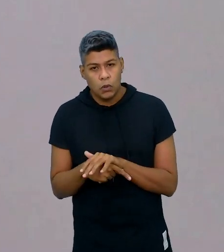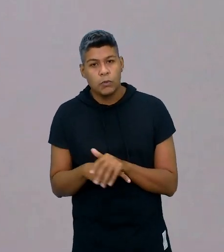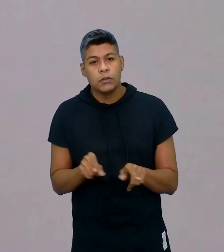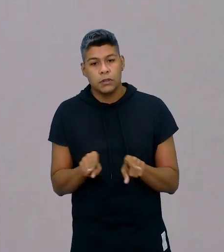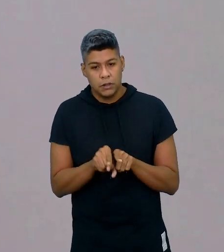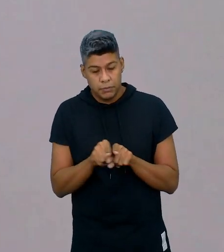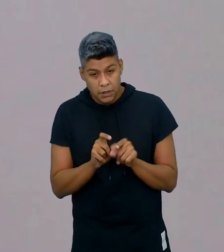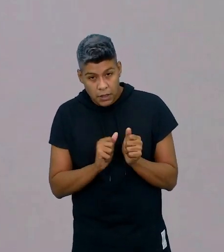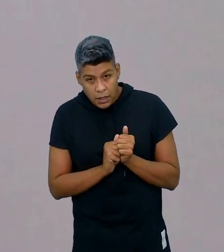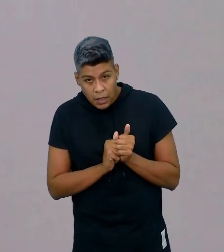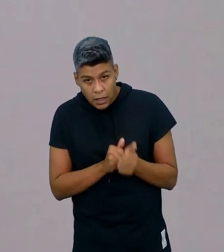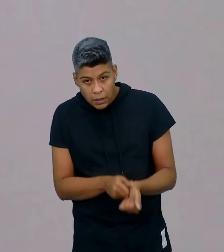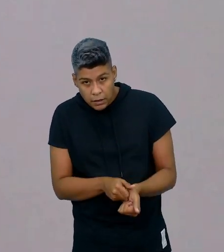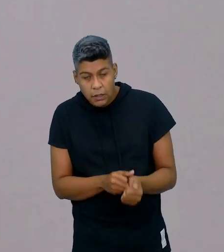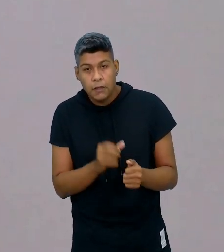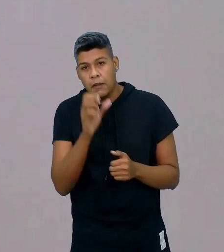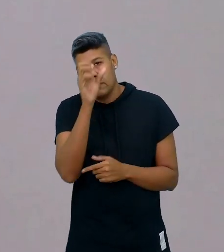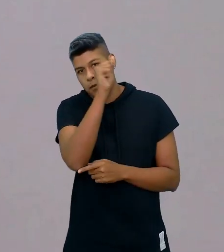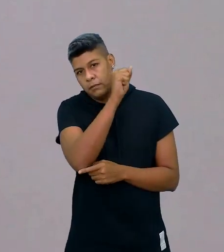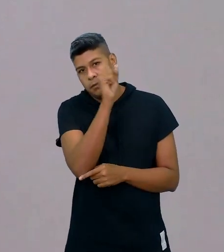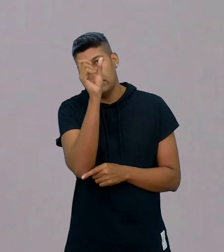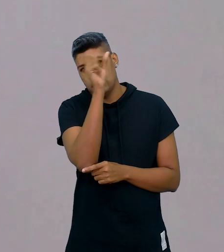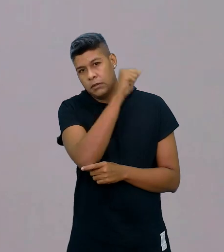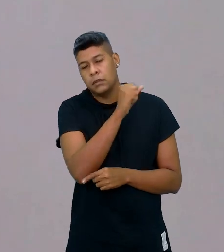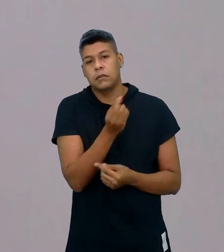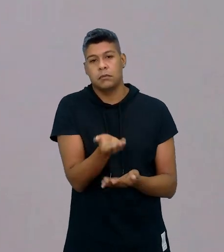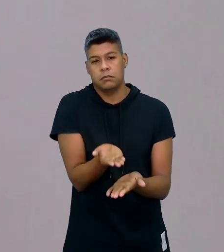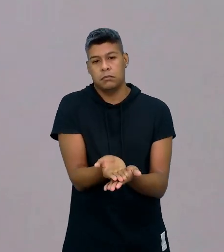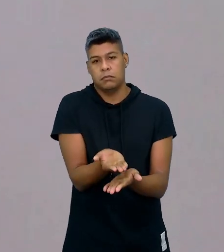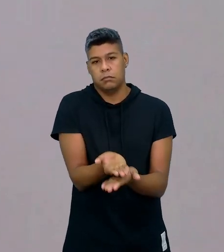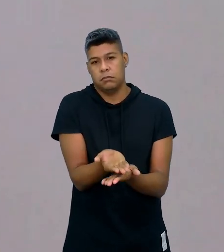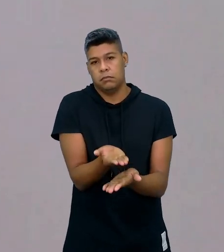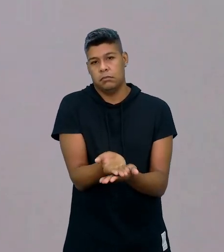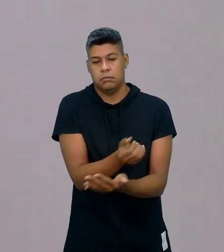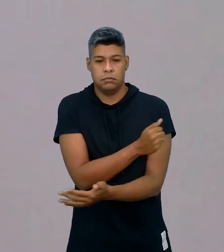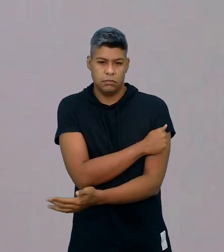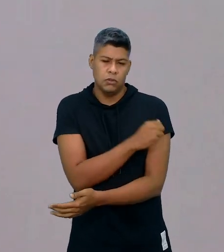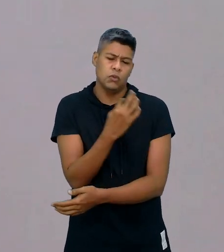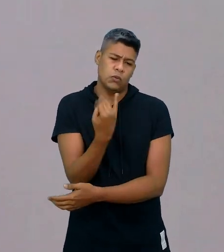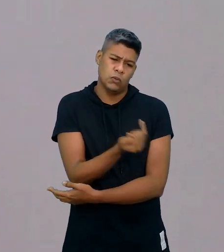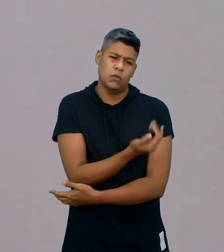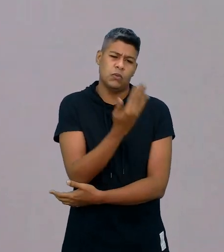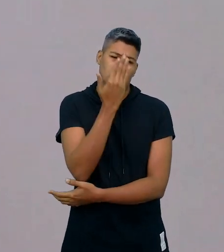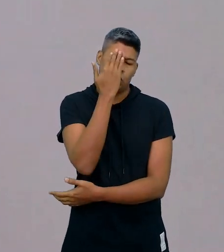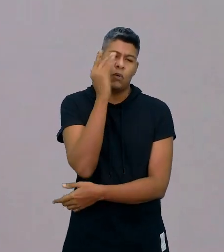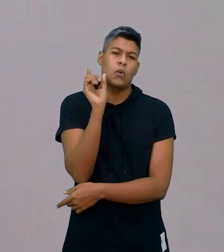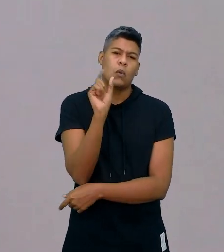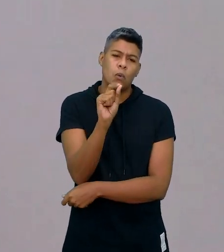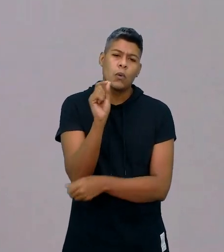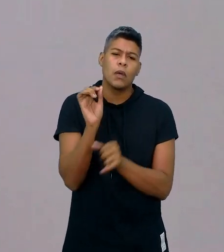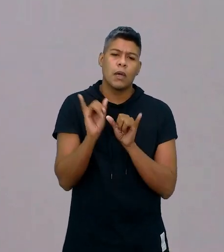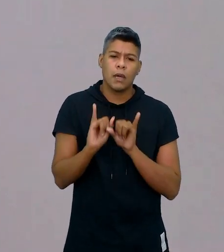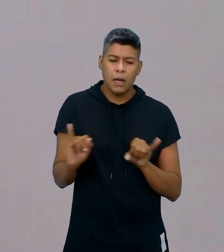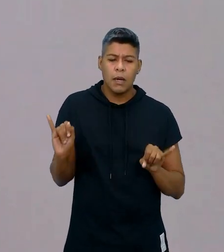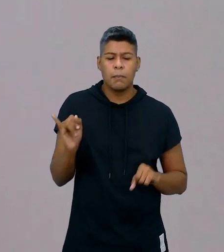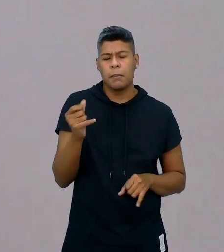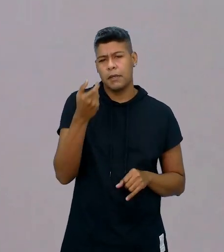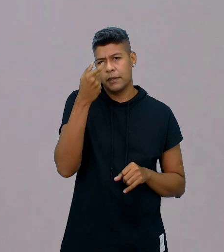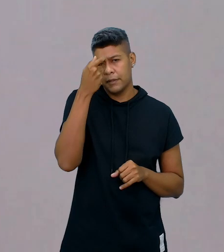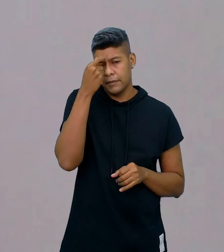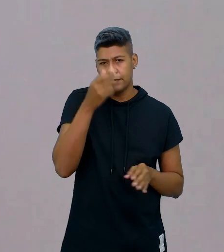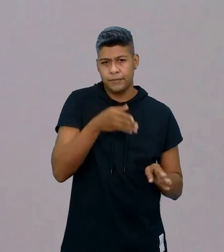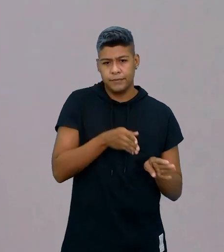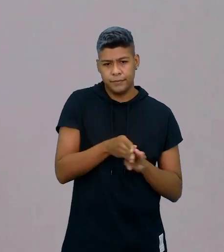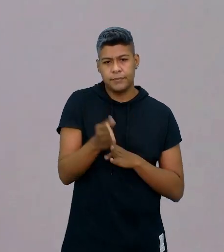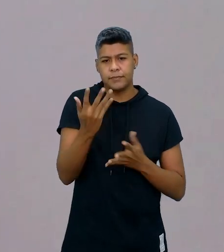o acompanhamento dessas aprendizagens dos estudantes, né? Todos conseguiram compreender o que é uma campanha de conscientização,